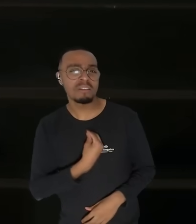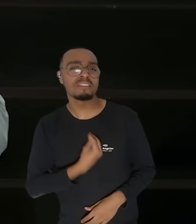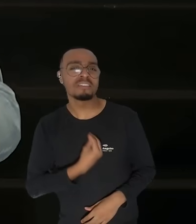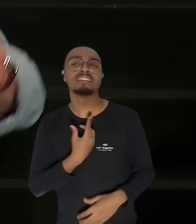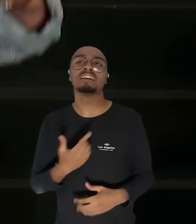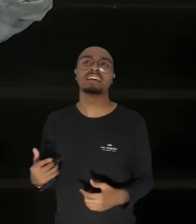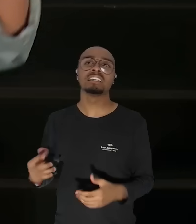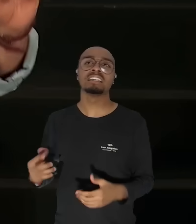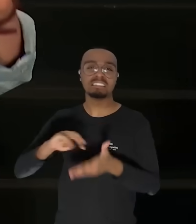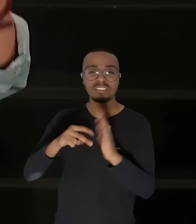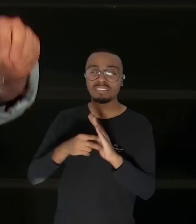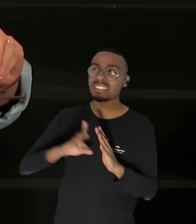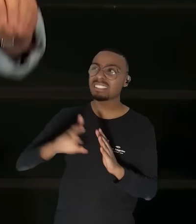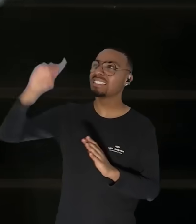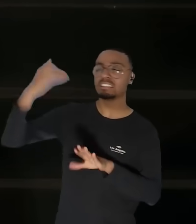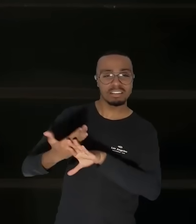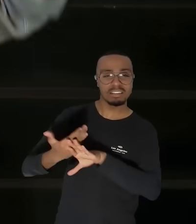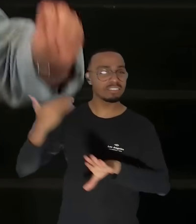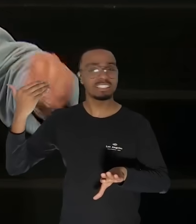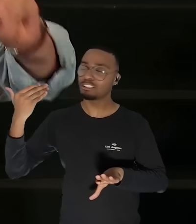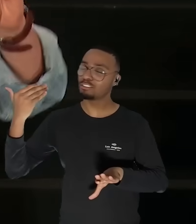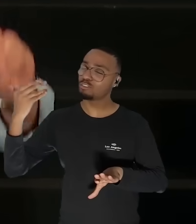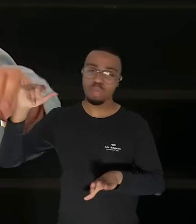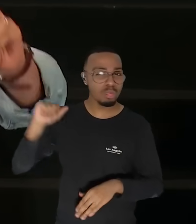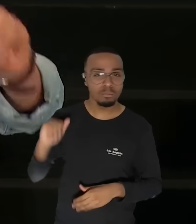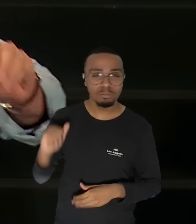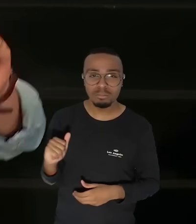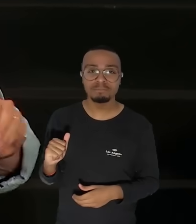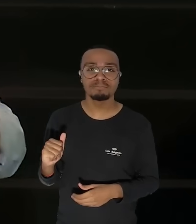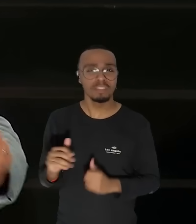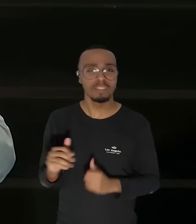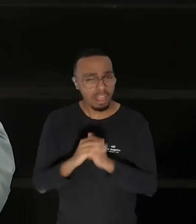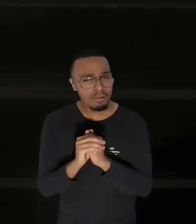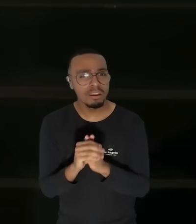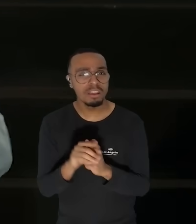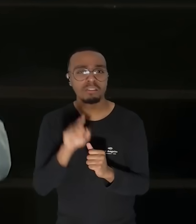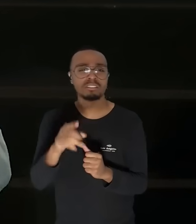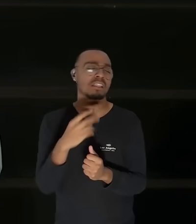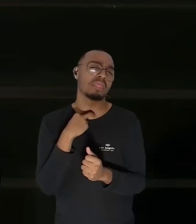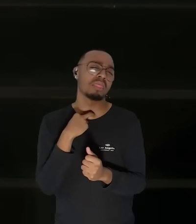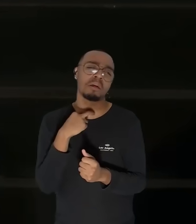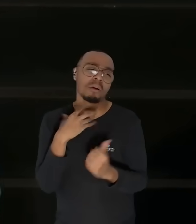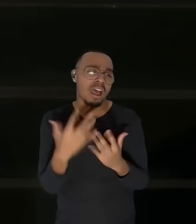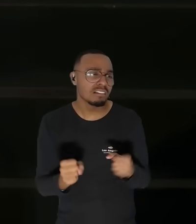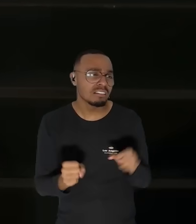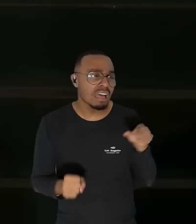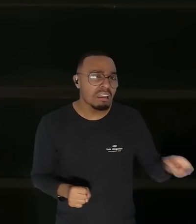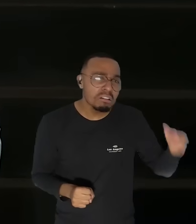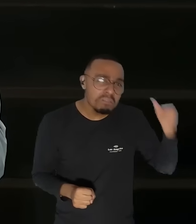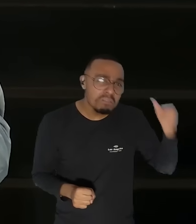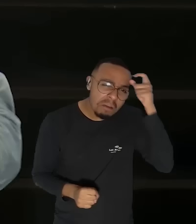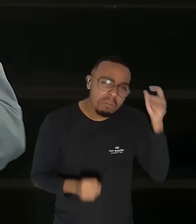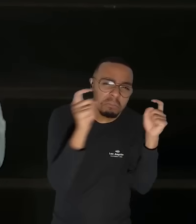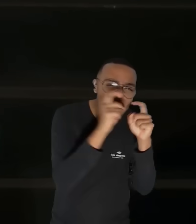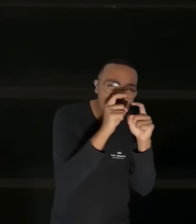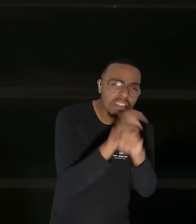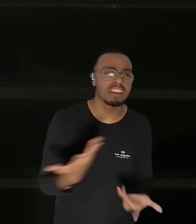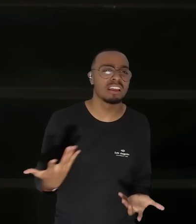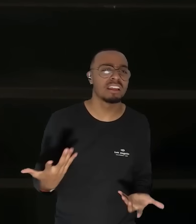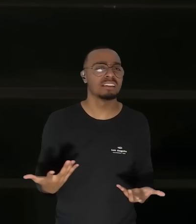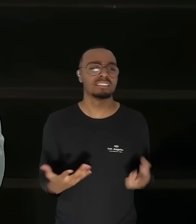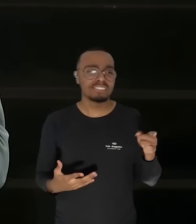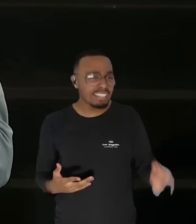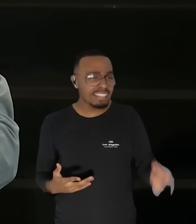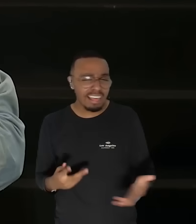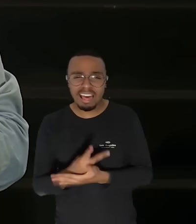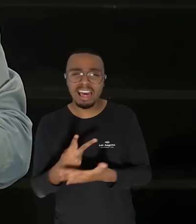Deus. Não vai indicar, você não pode cair nessa conversa do diabo. Ele é mentiroso. Ele é